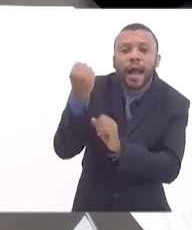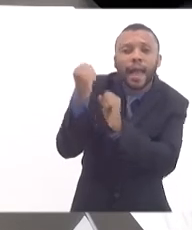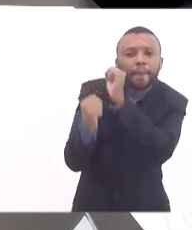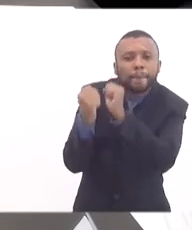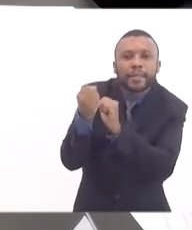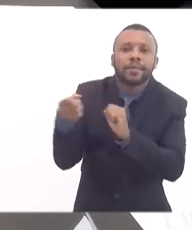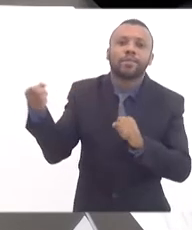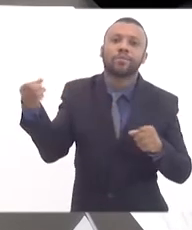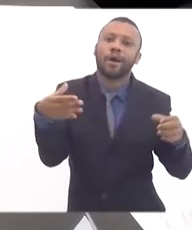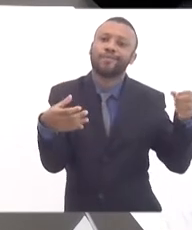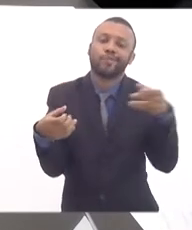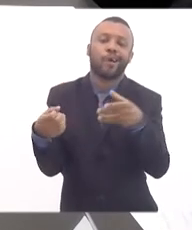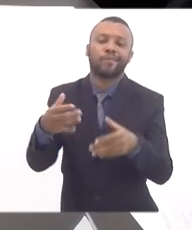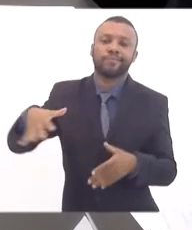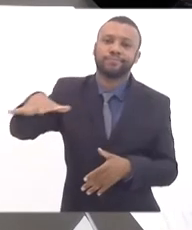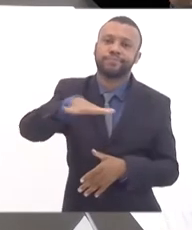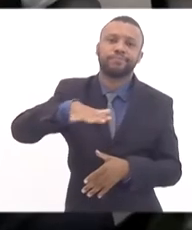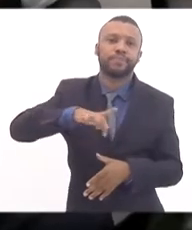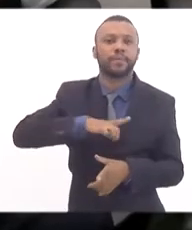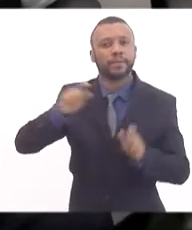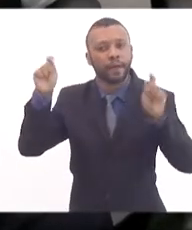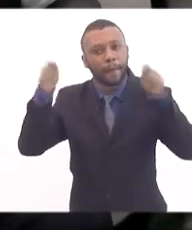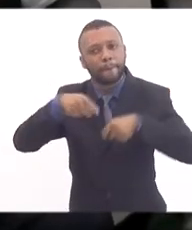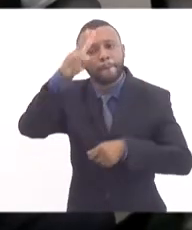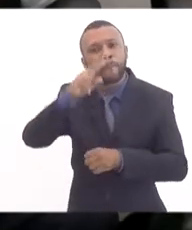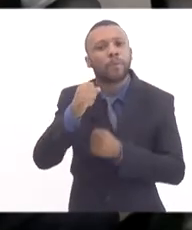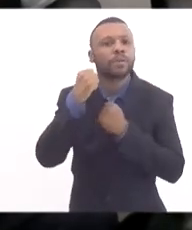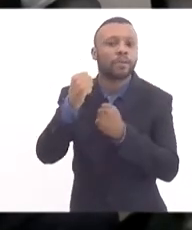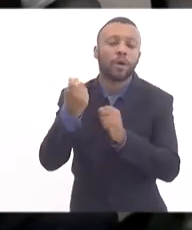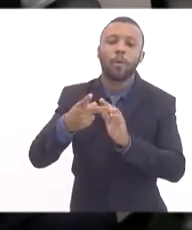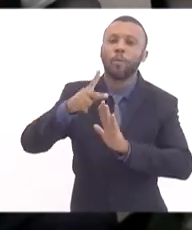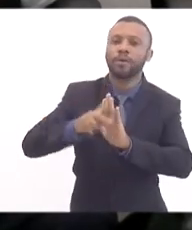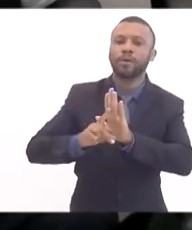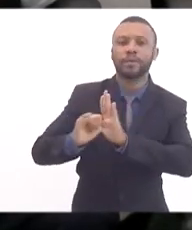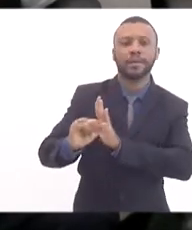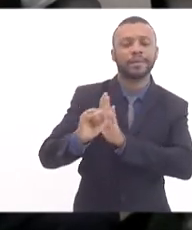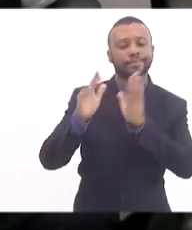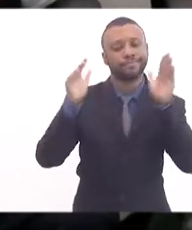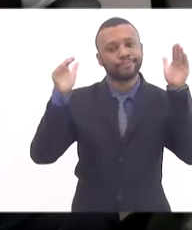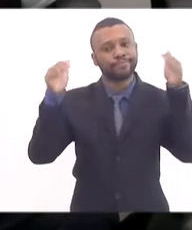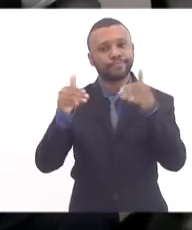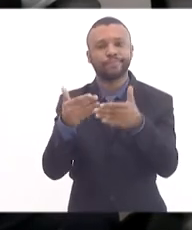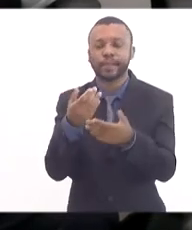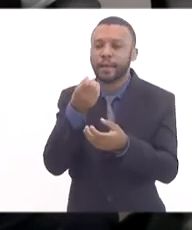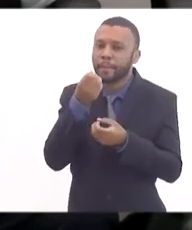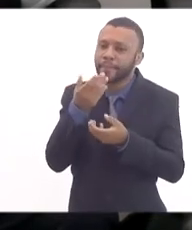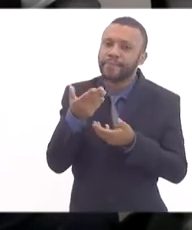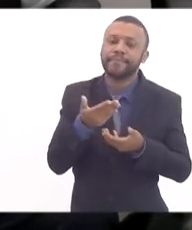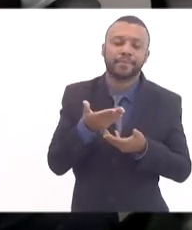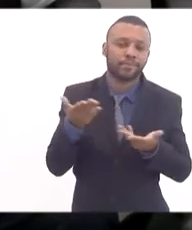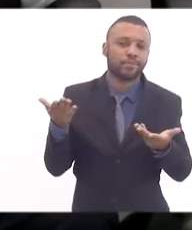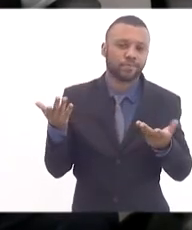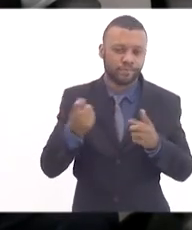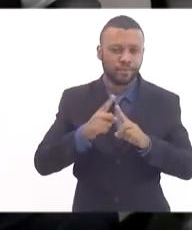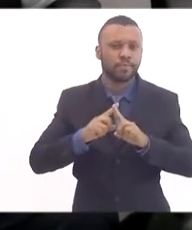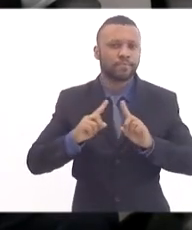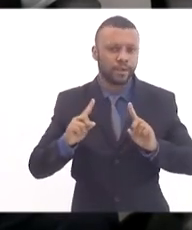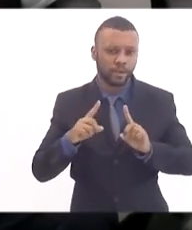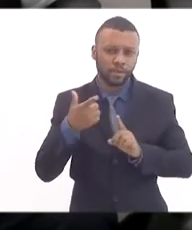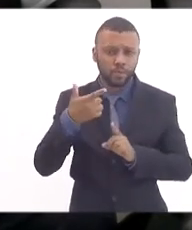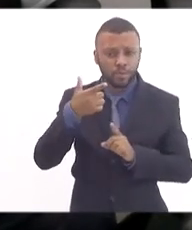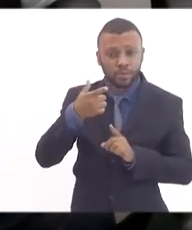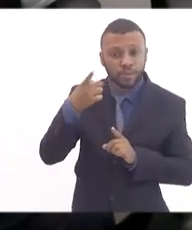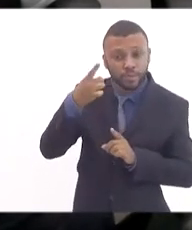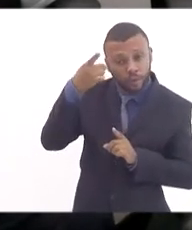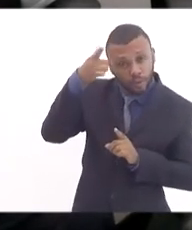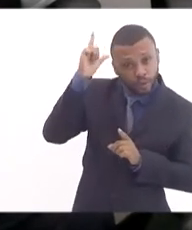gente enxerga que tem esse potencial então assim o projeto nesse sentido ou é bem-vindo mas como Deputado Luiz Paulo falou a gente tem que